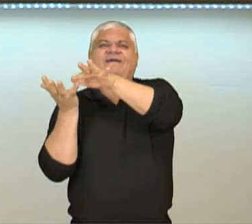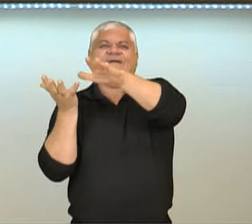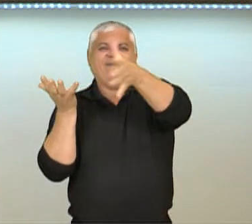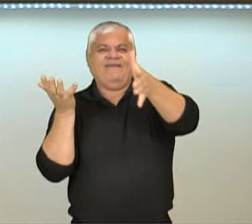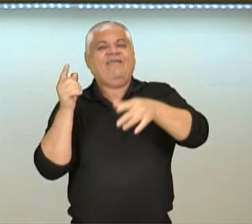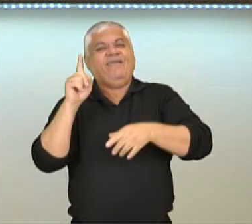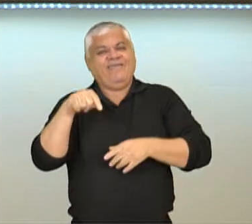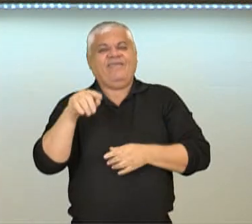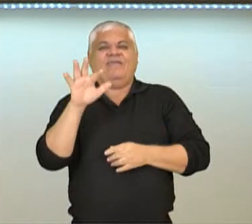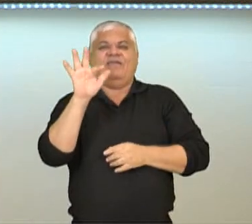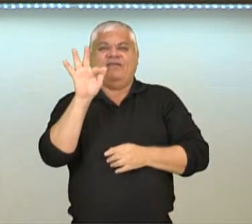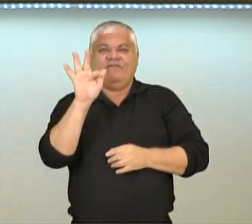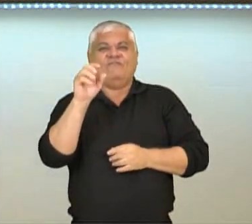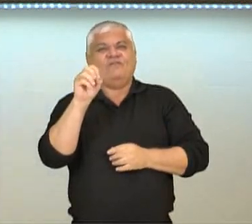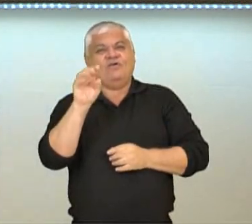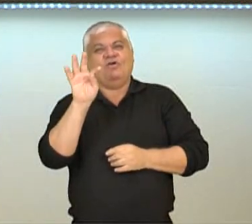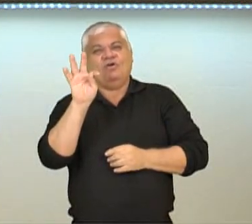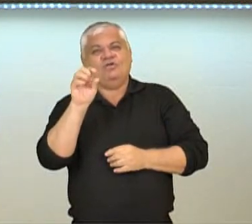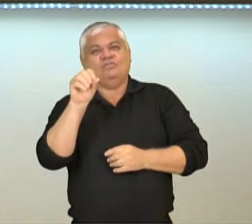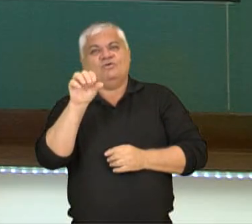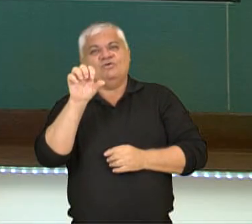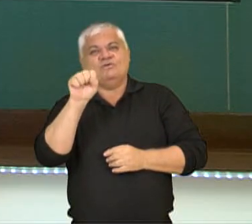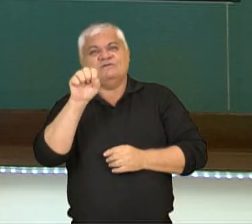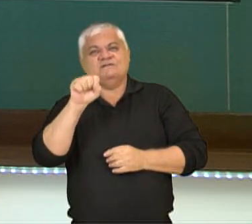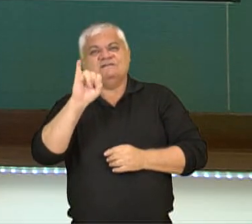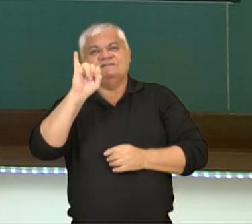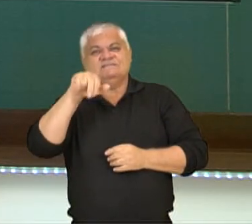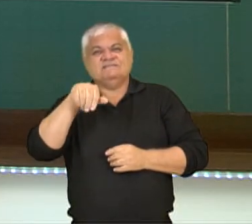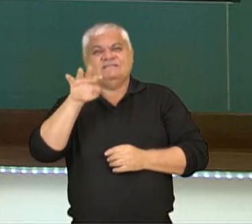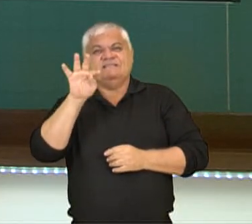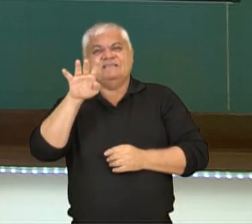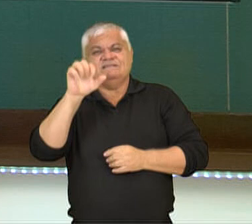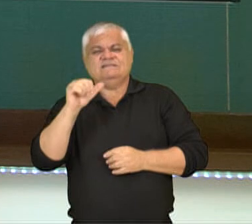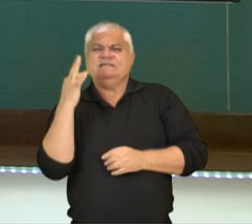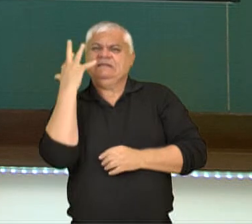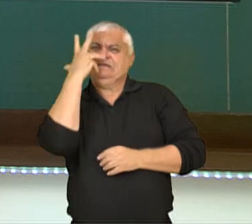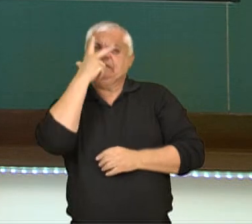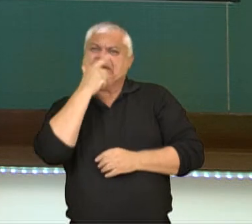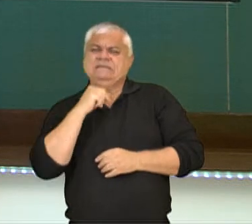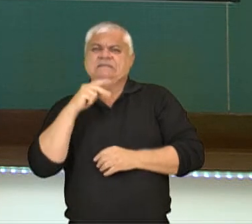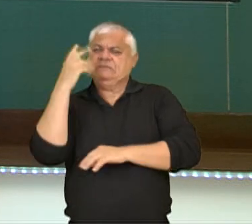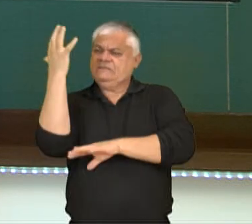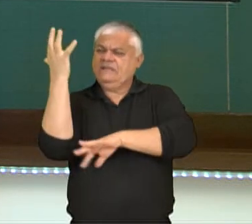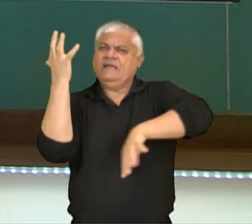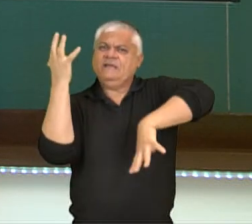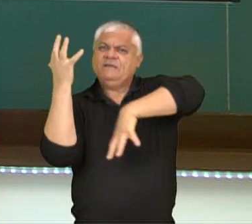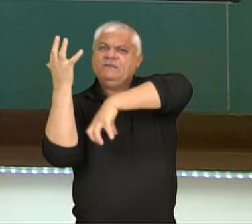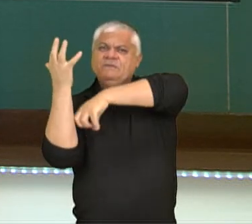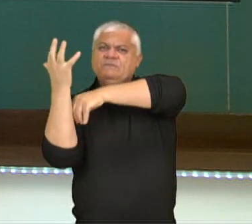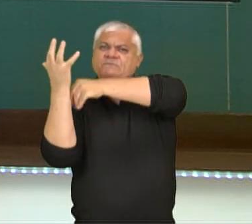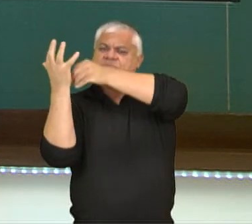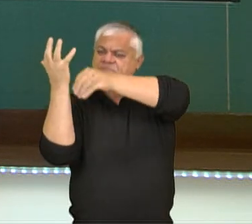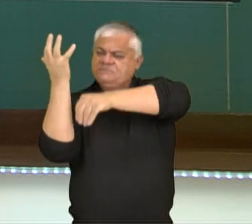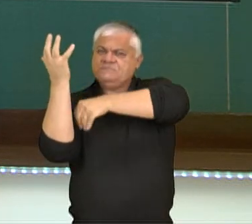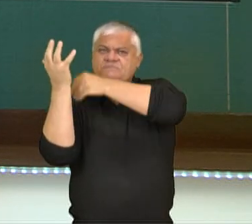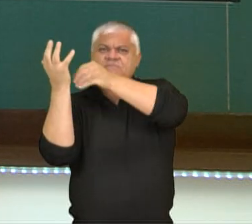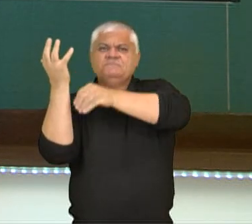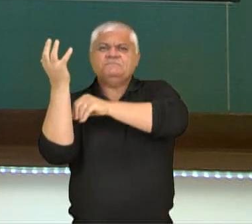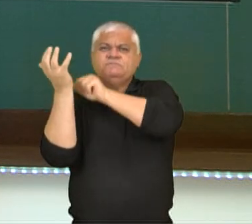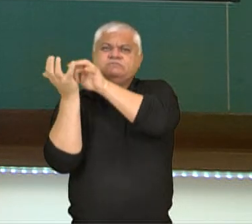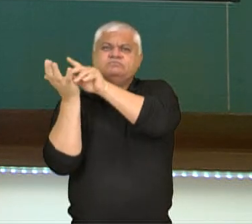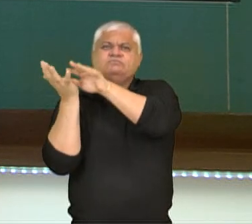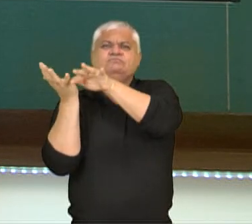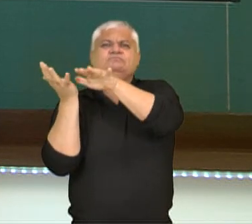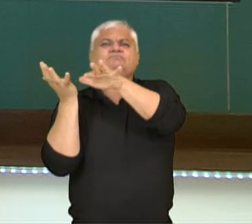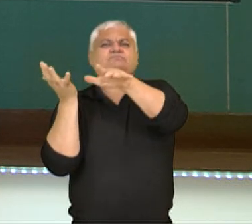a fotossíntese. Esse processo lindo que ela realiza para se alimentar, disponibilizar alimento para aqueles